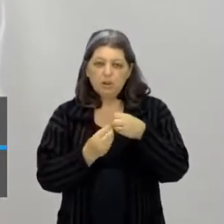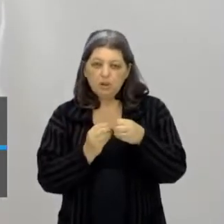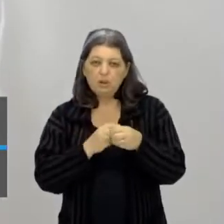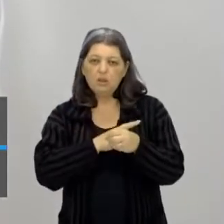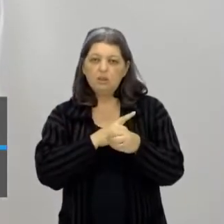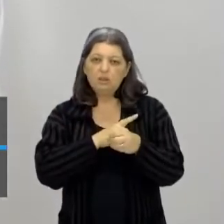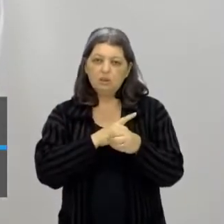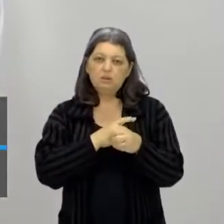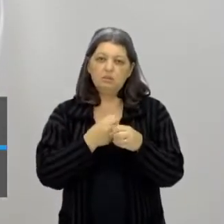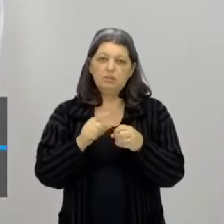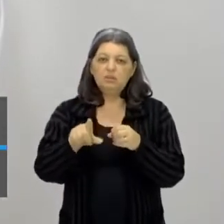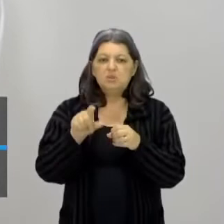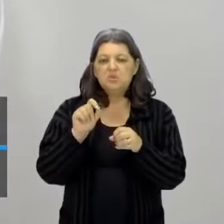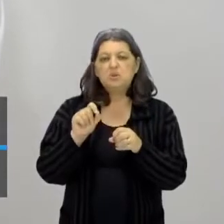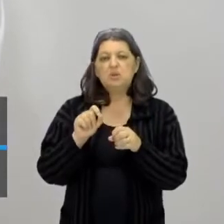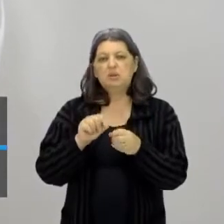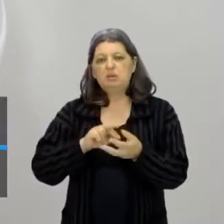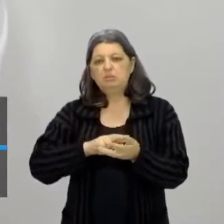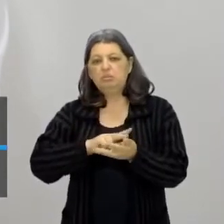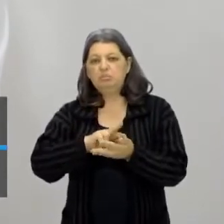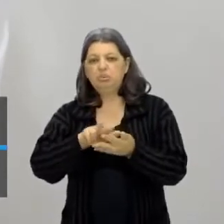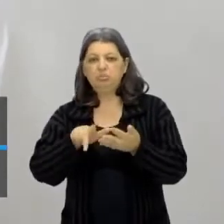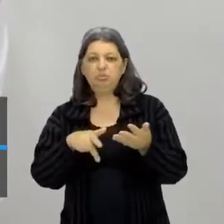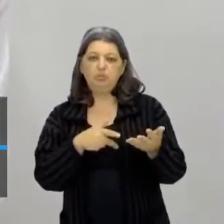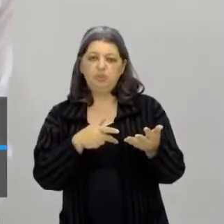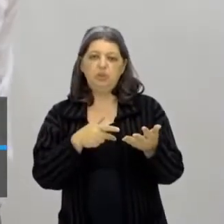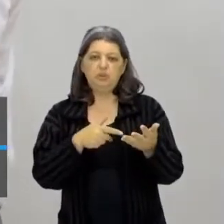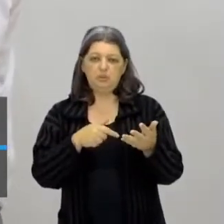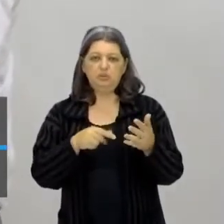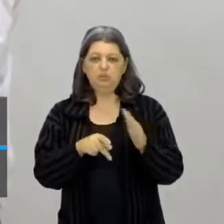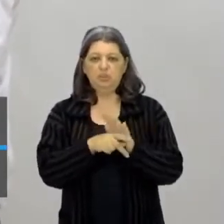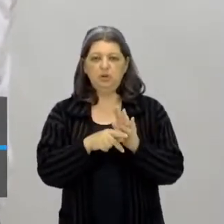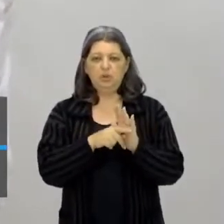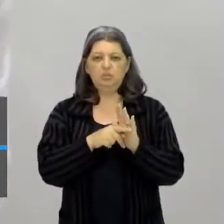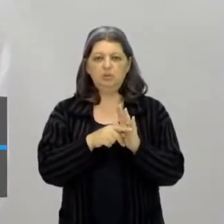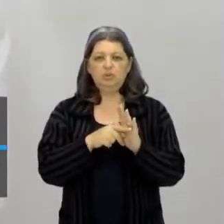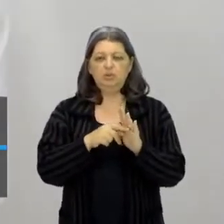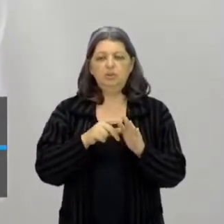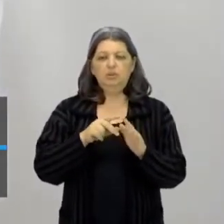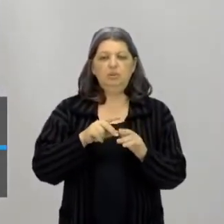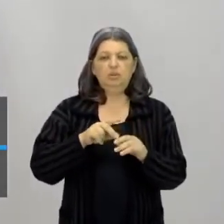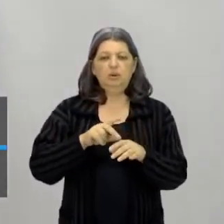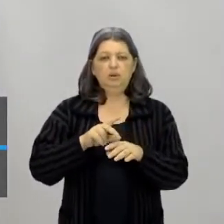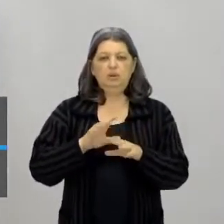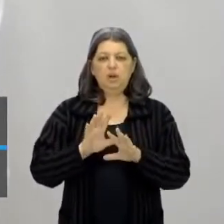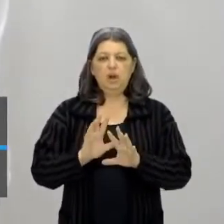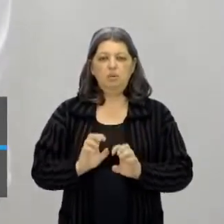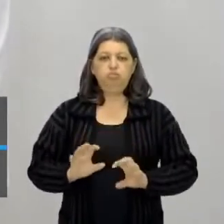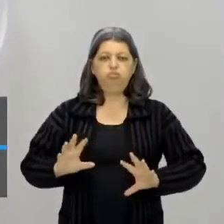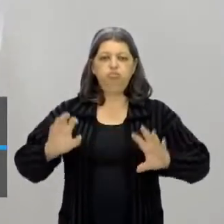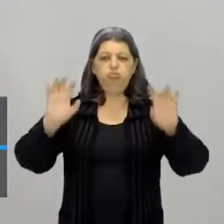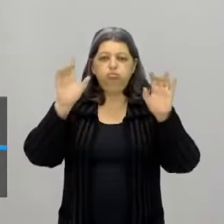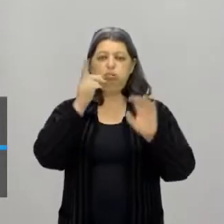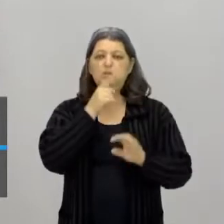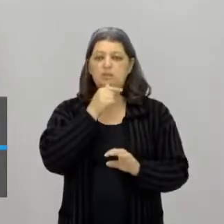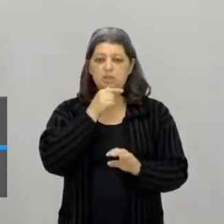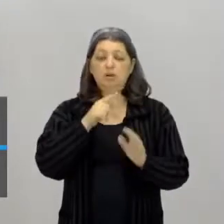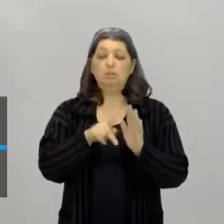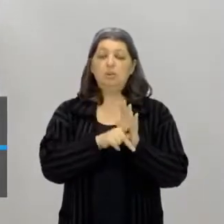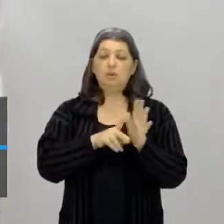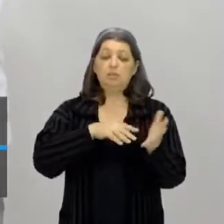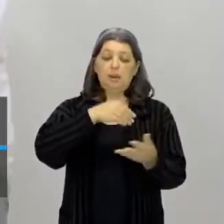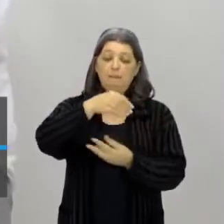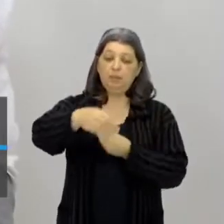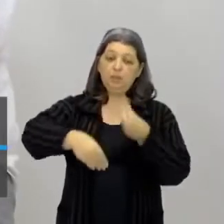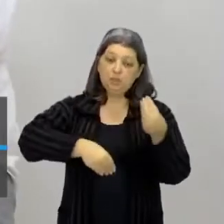escolher se você quer neônio, argônio, oxigênio ou vapor de água, né, que seria no caso, gases que compõem a atmosfera.